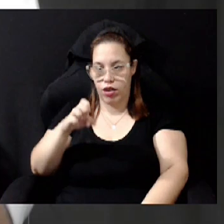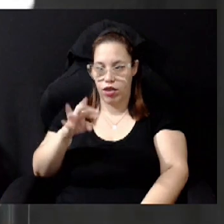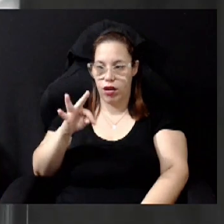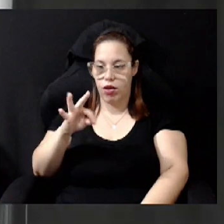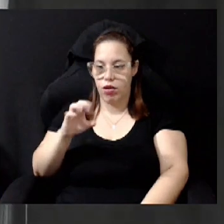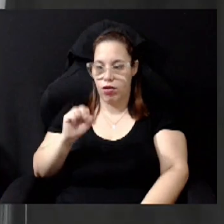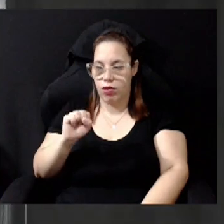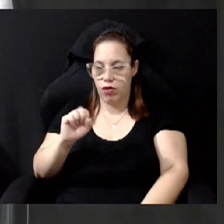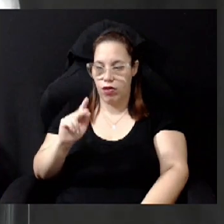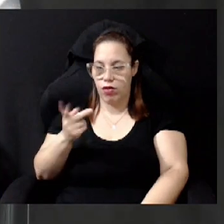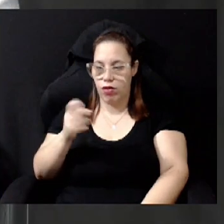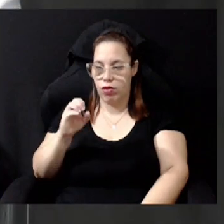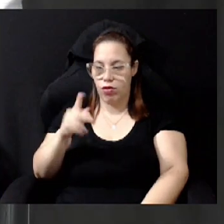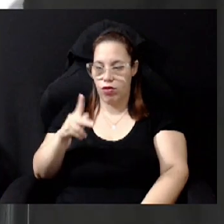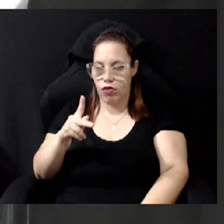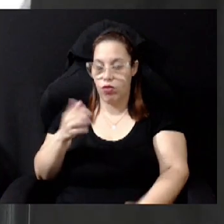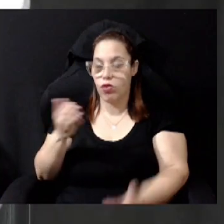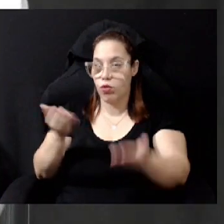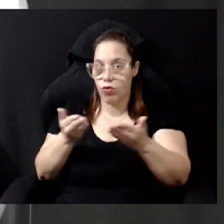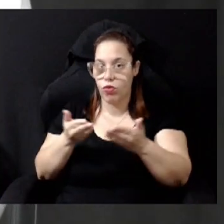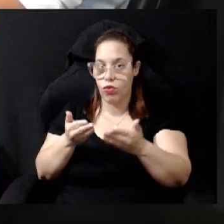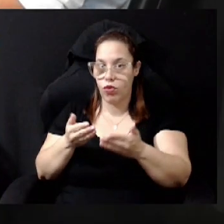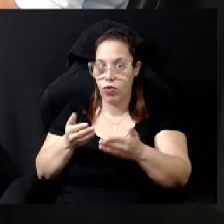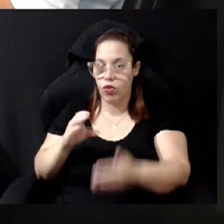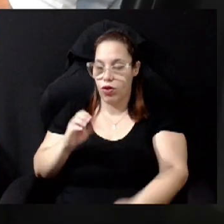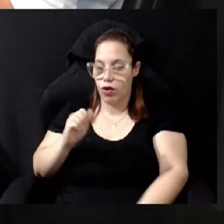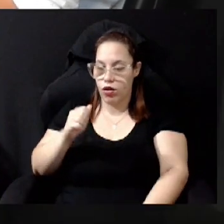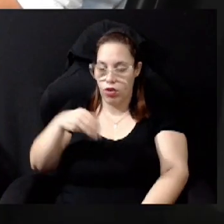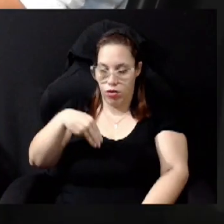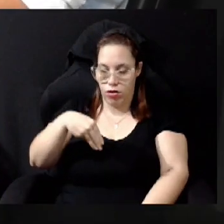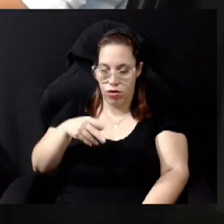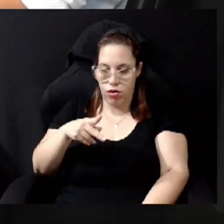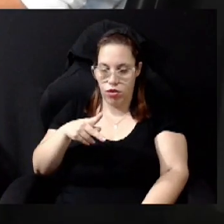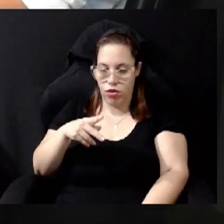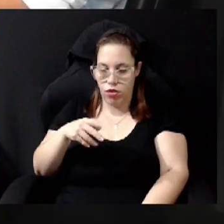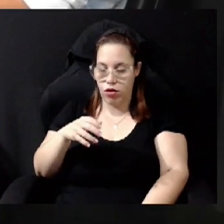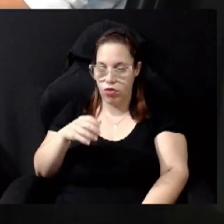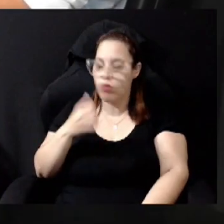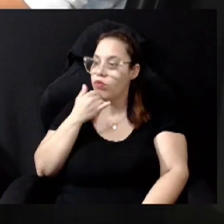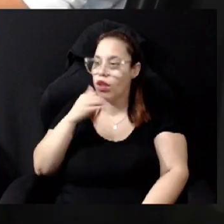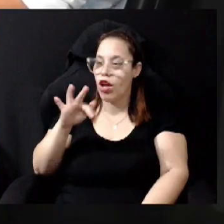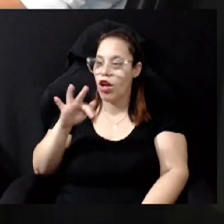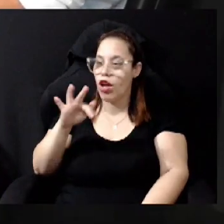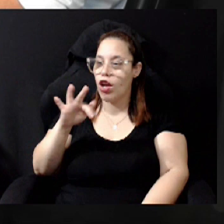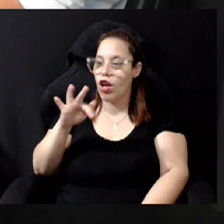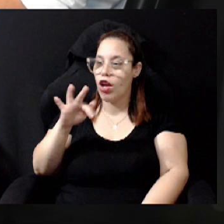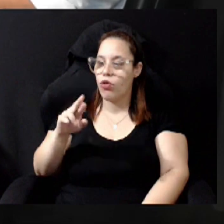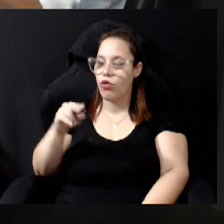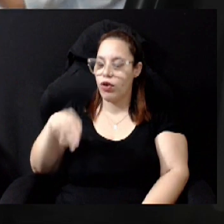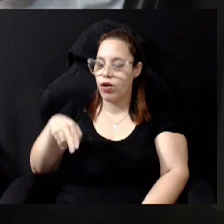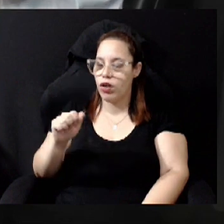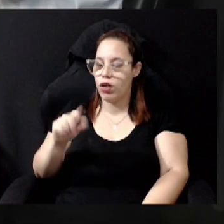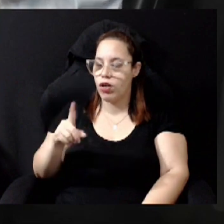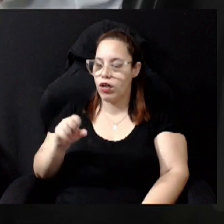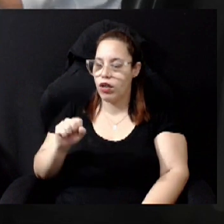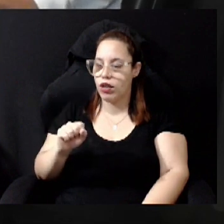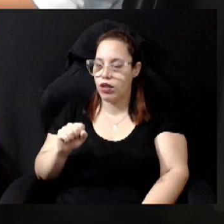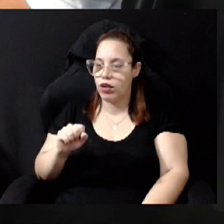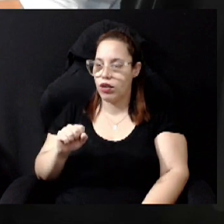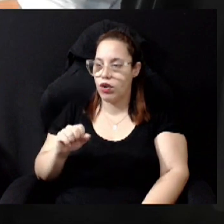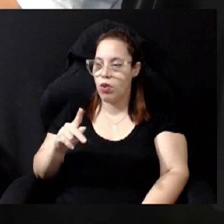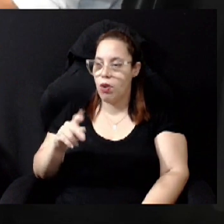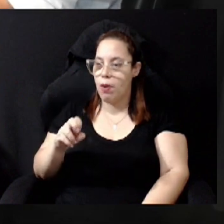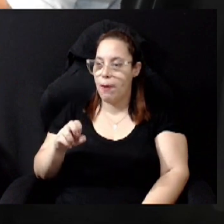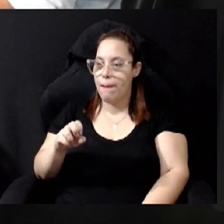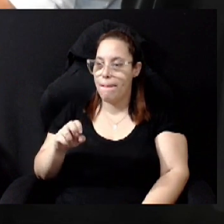e vereador, lá no Campo sou Belo vereador, mesmo? Lá no São Domingos e no Fernanda. É um mercado em ascensão, né? Essa questão do pet shop, não é? É um mercado